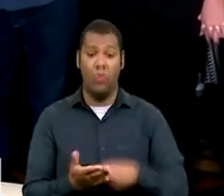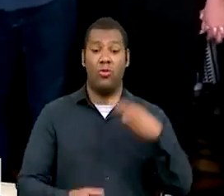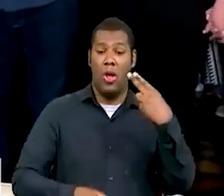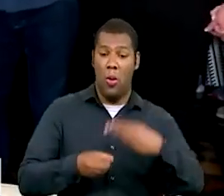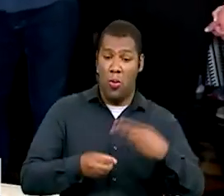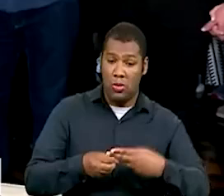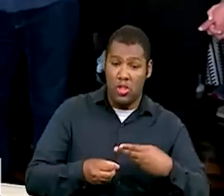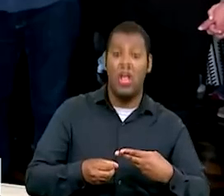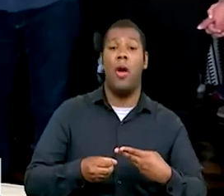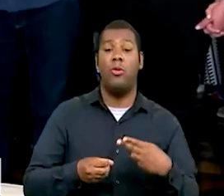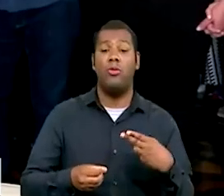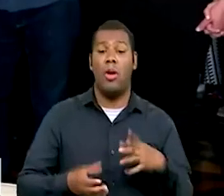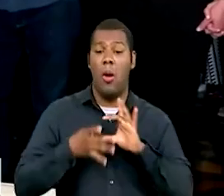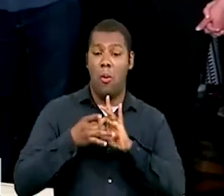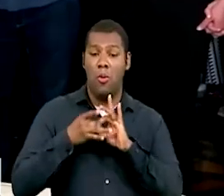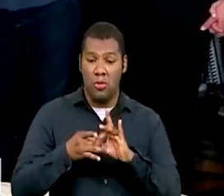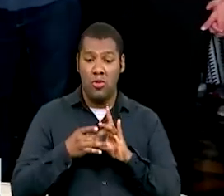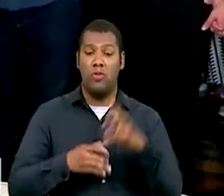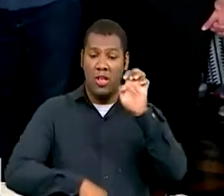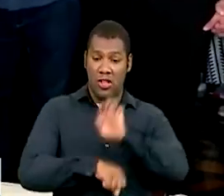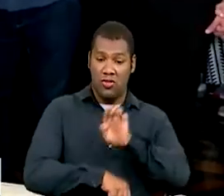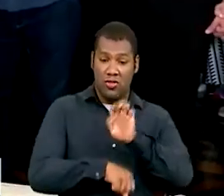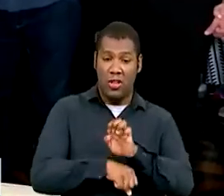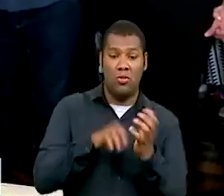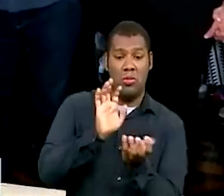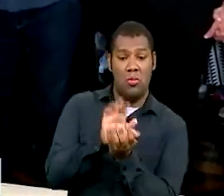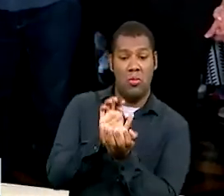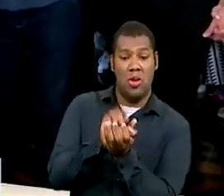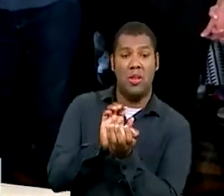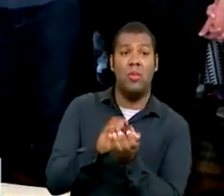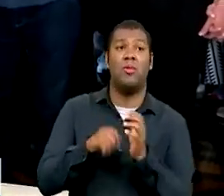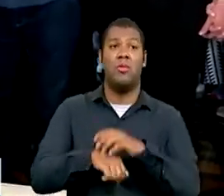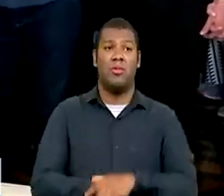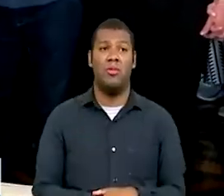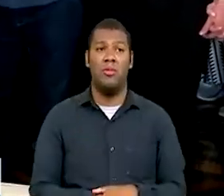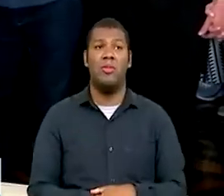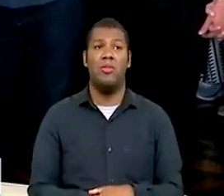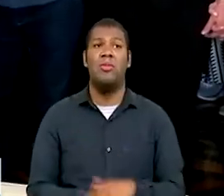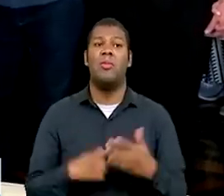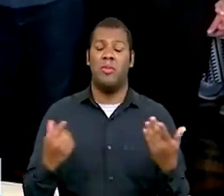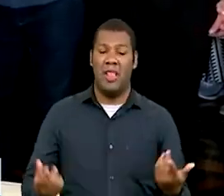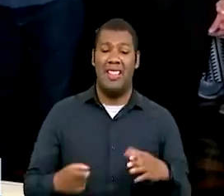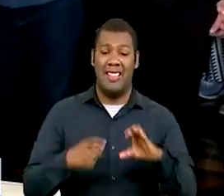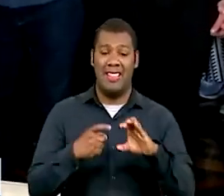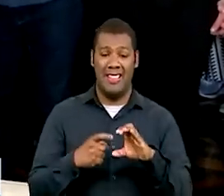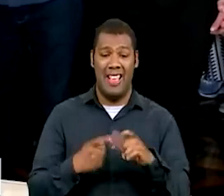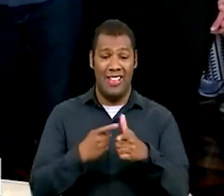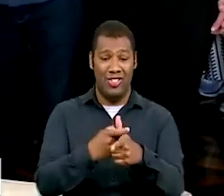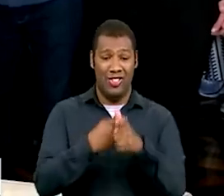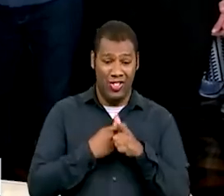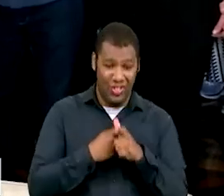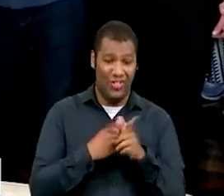e o Estado de Pernambuco, colocando fim a uma longa pendência